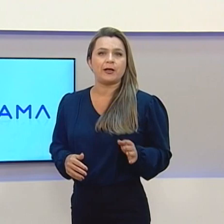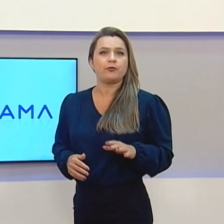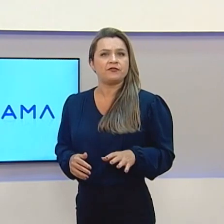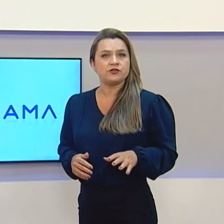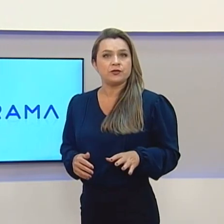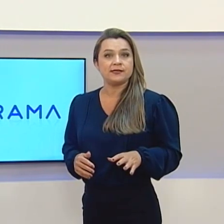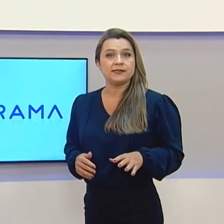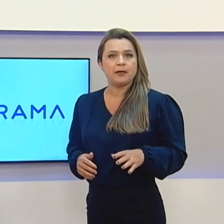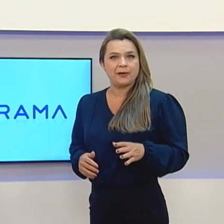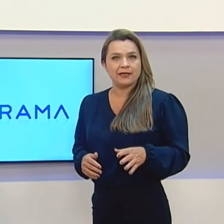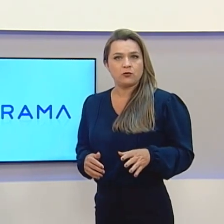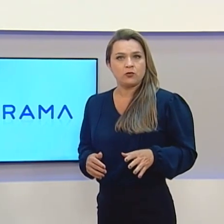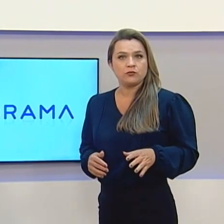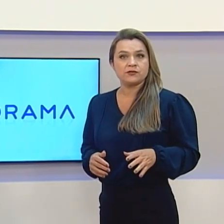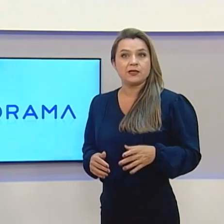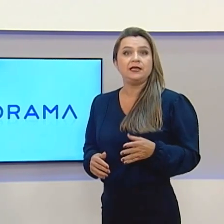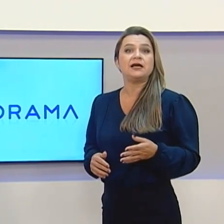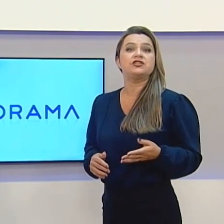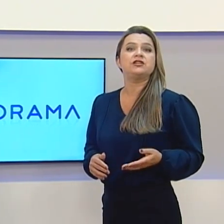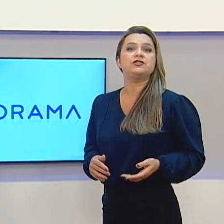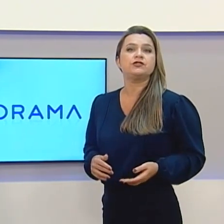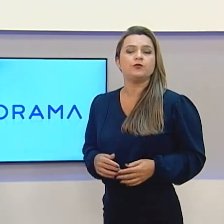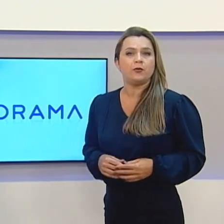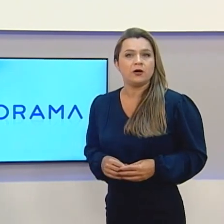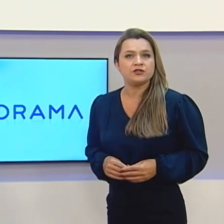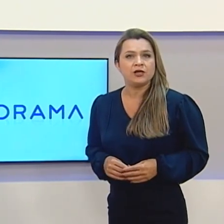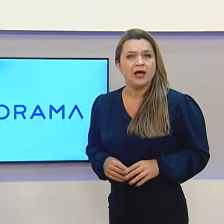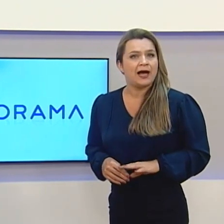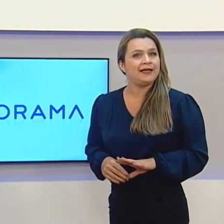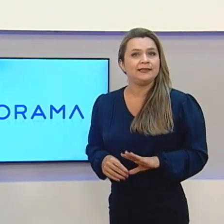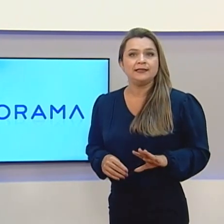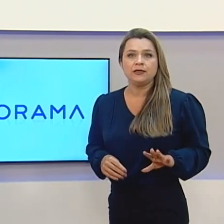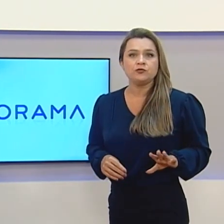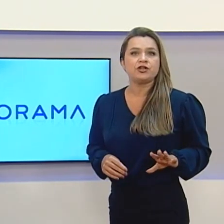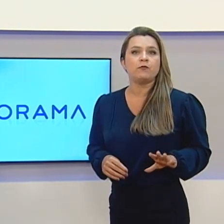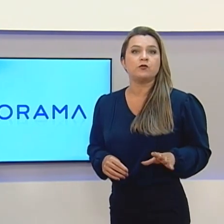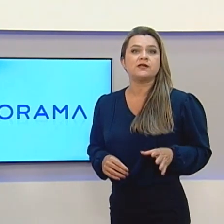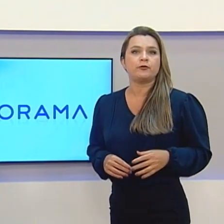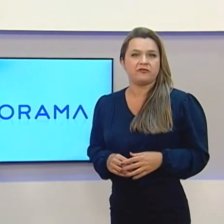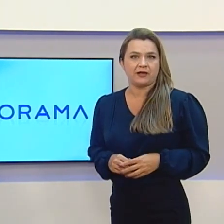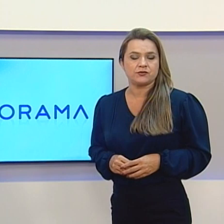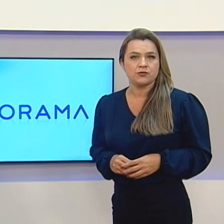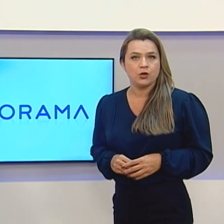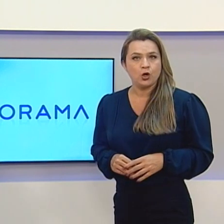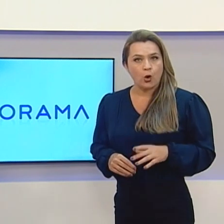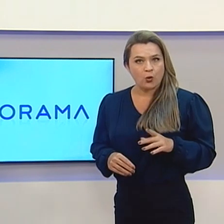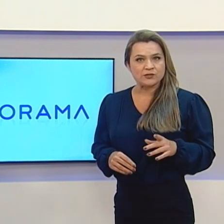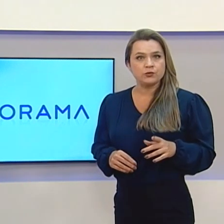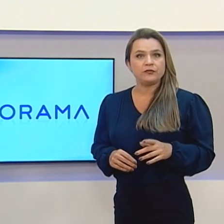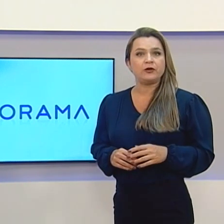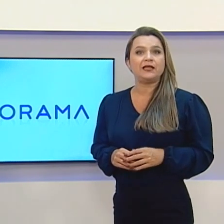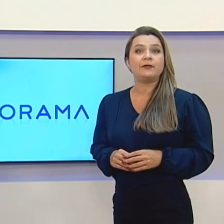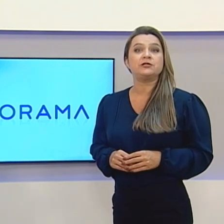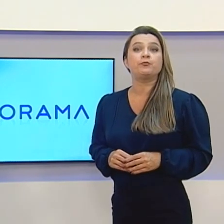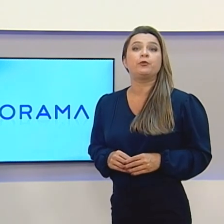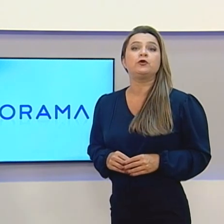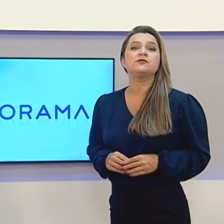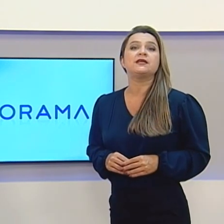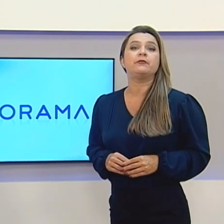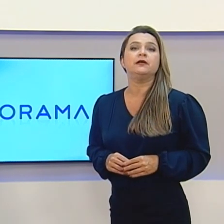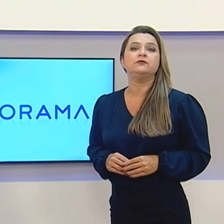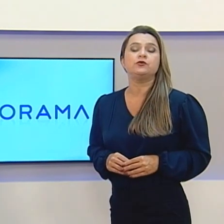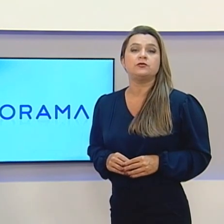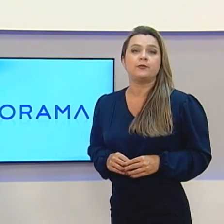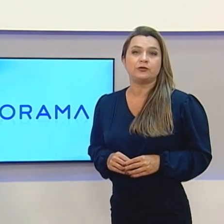ano Para professores, pedagogos E agente de suporte Ainda não chamou os aprovados O assunto foi tema de